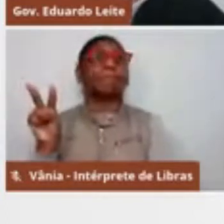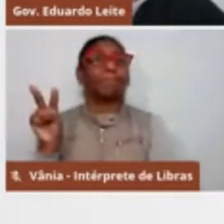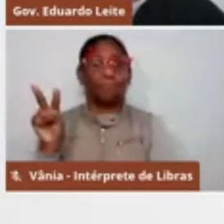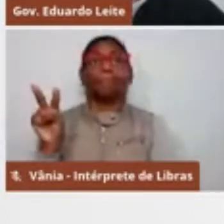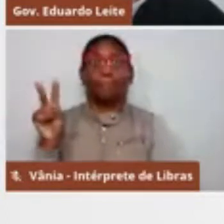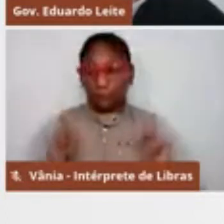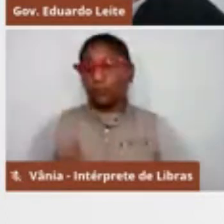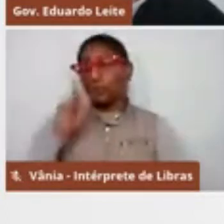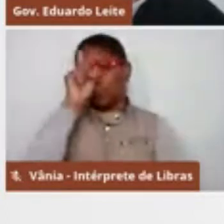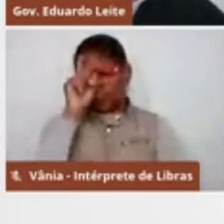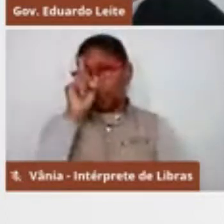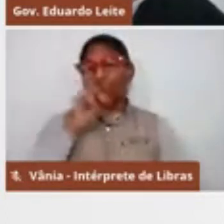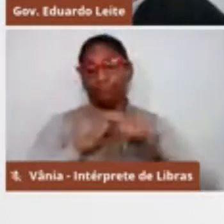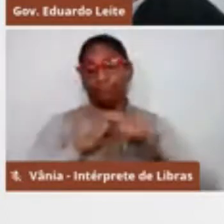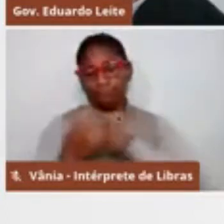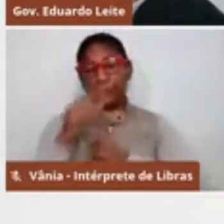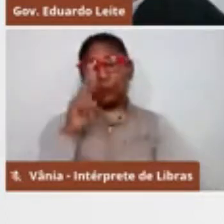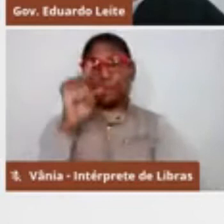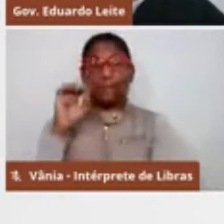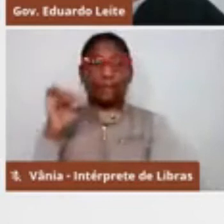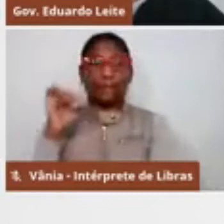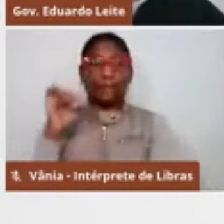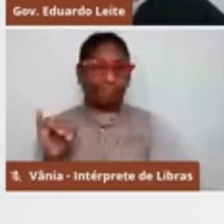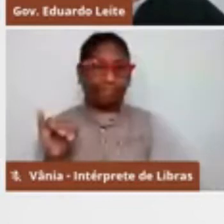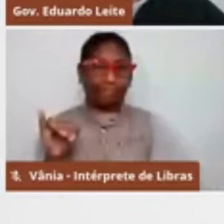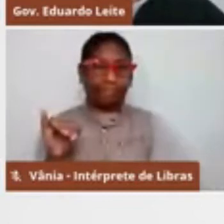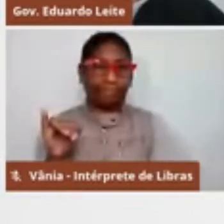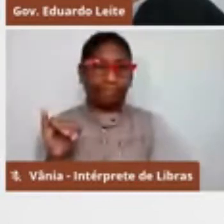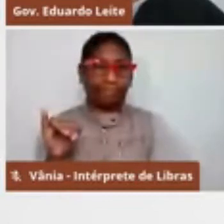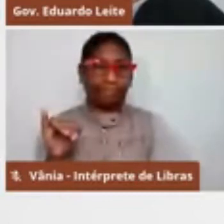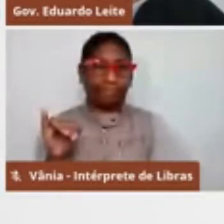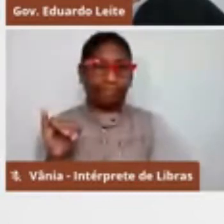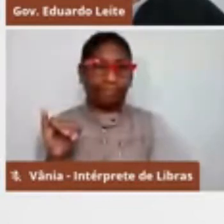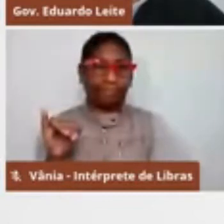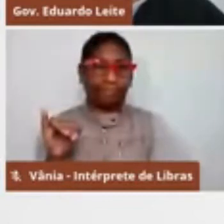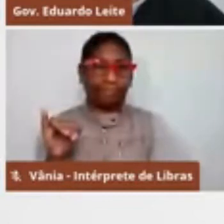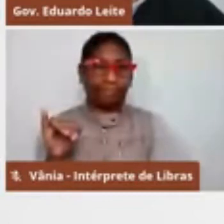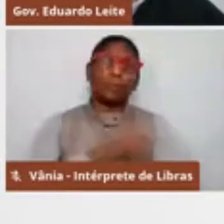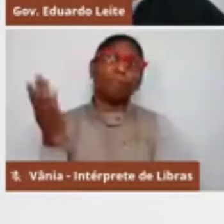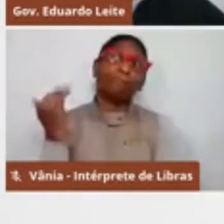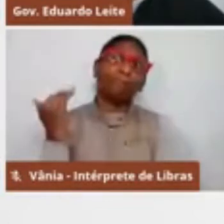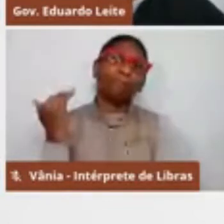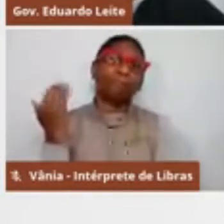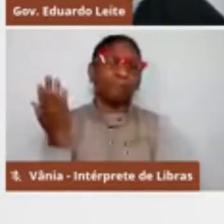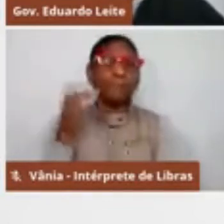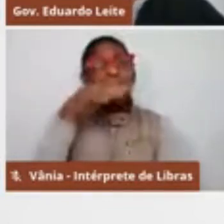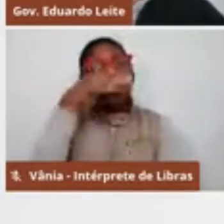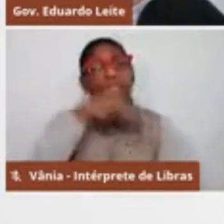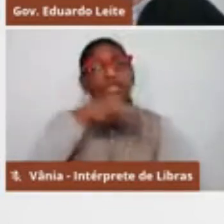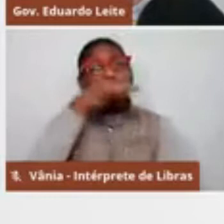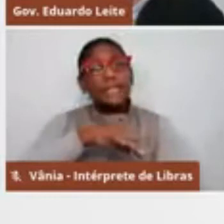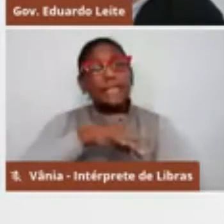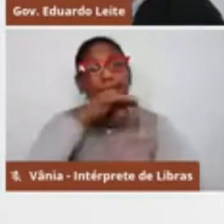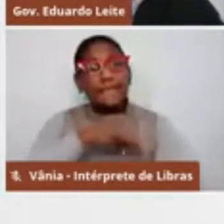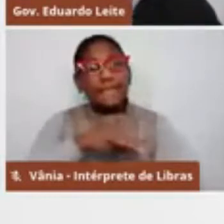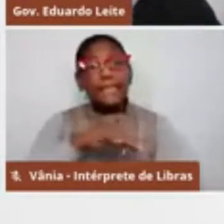hospitalizados em leitos de UTI Covid no último dia na região de Caxias do Sul. A proporção de